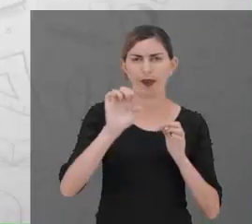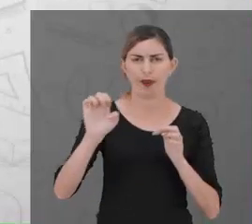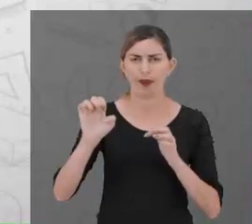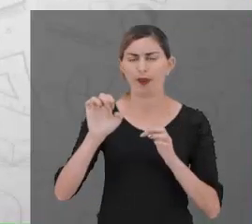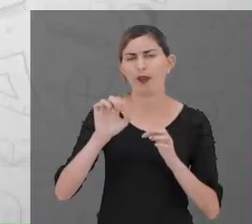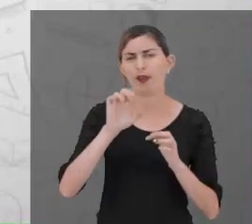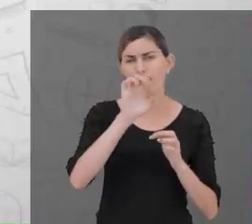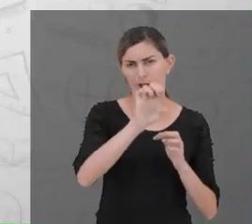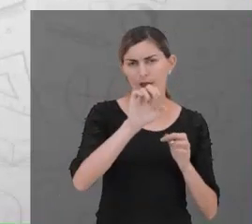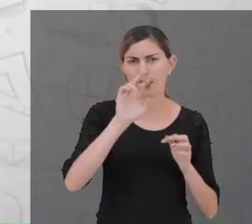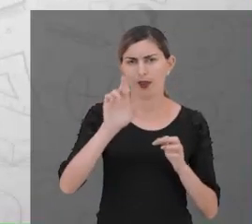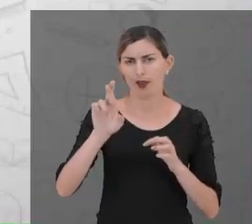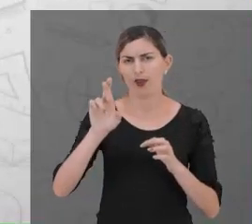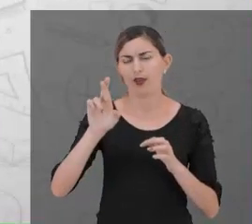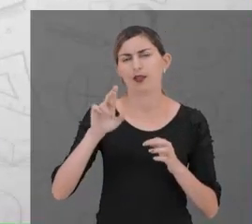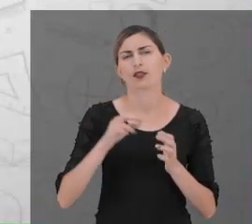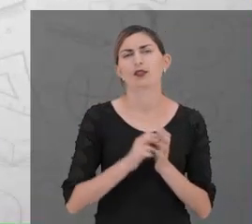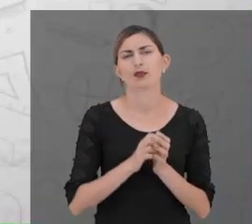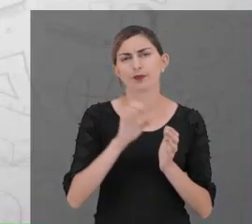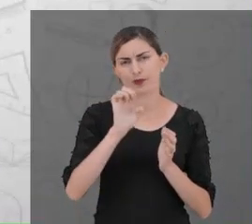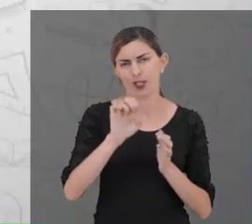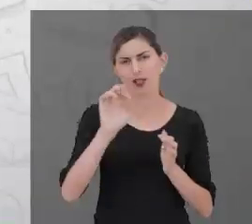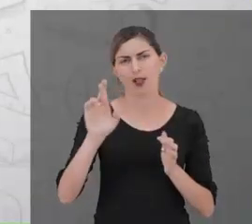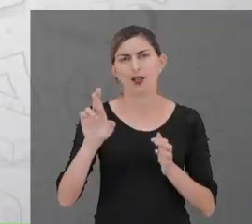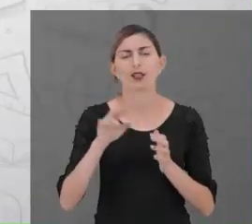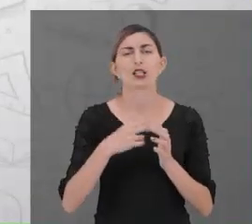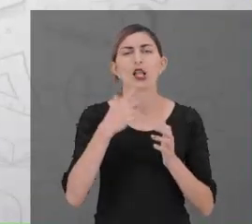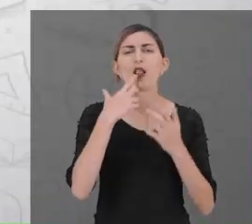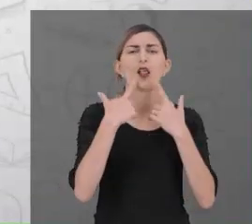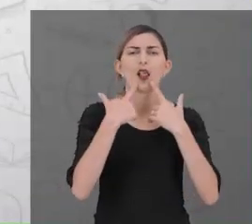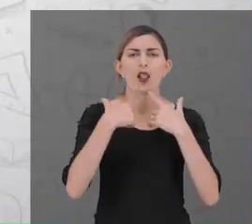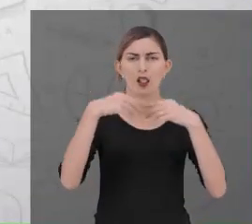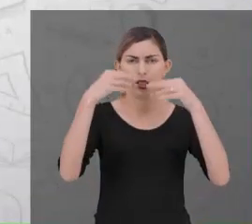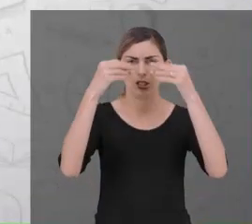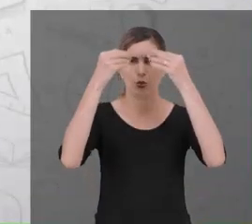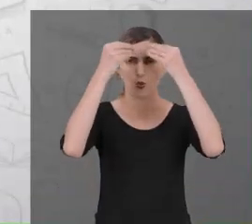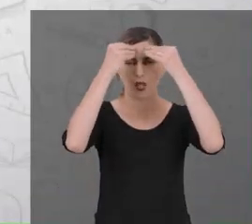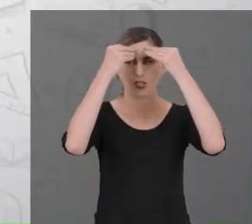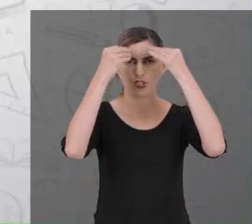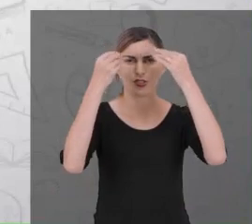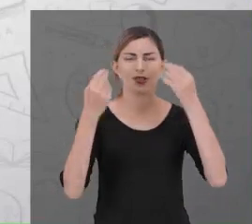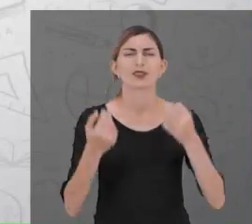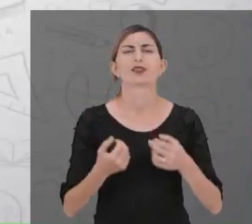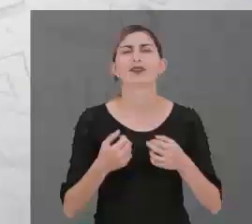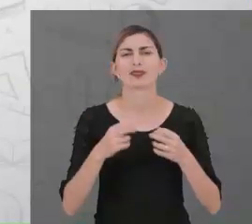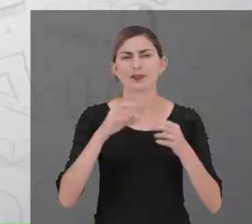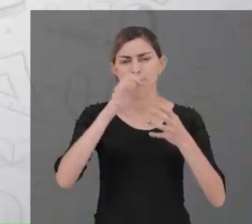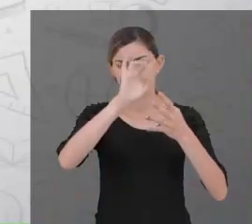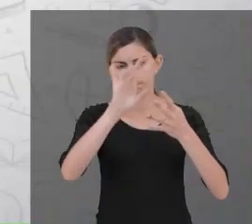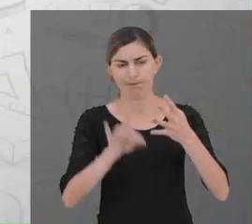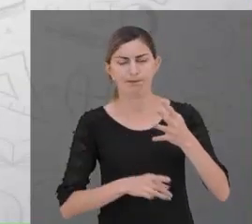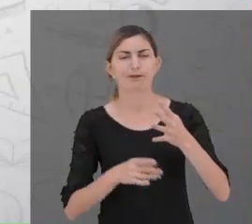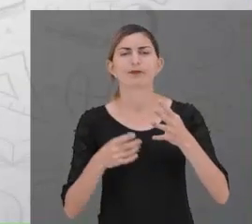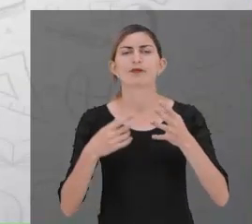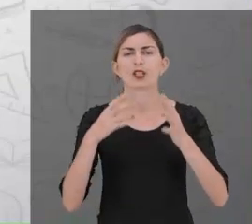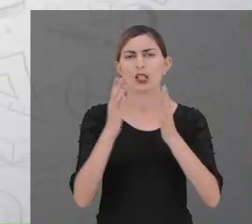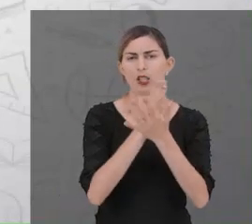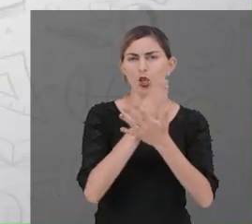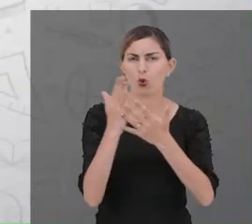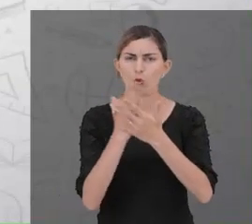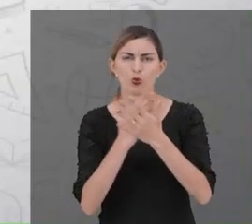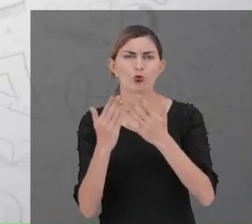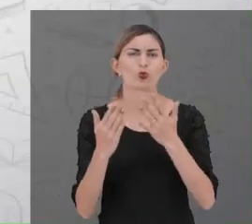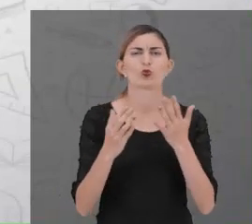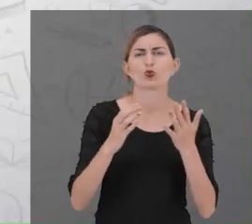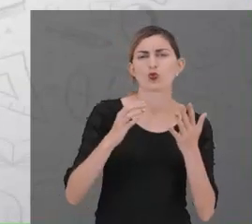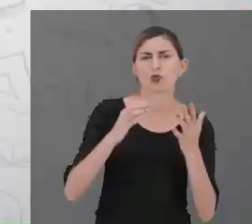modelo ER ele pode ser visto também como uma linguagem diagramática. Por quê? Porque ele